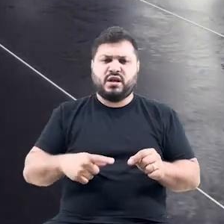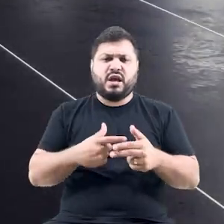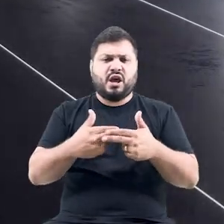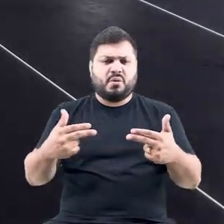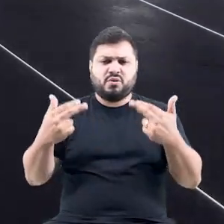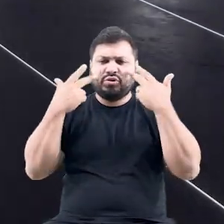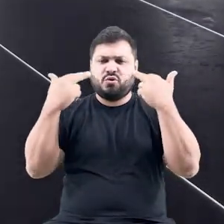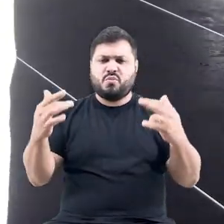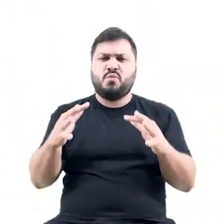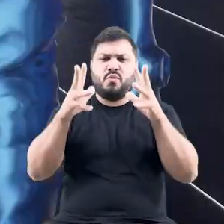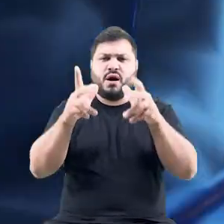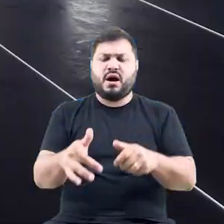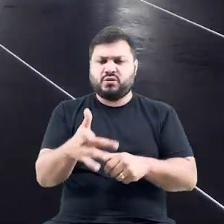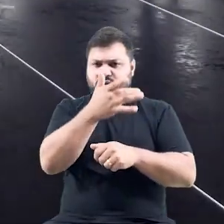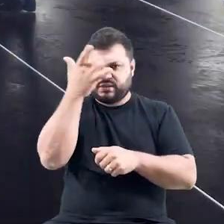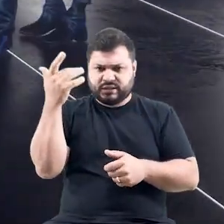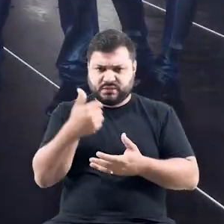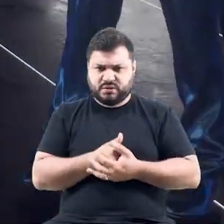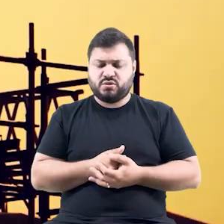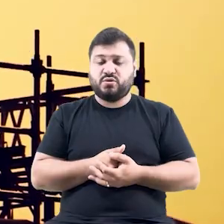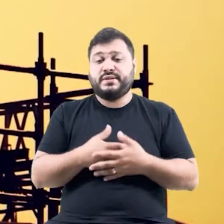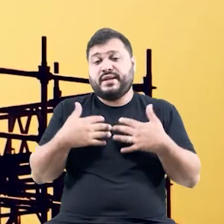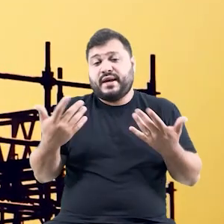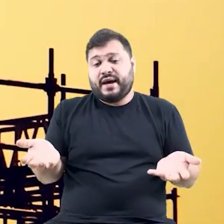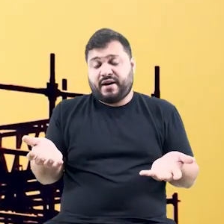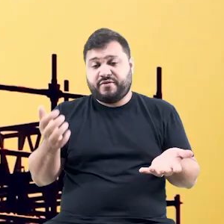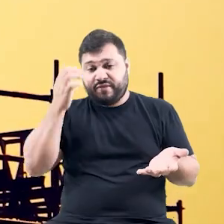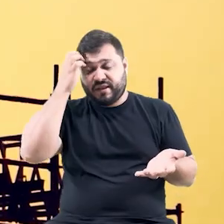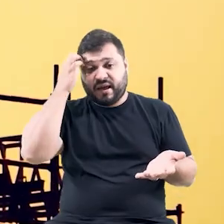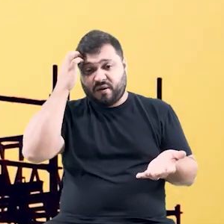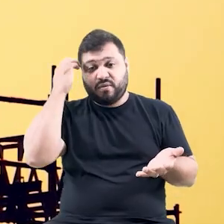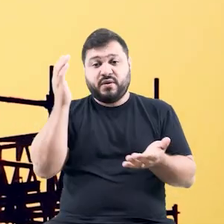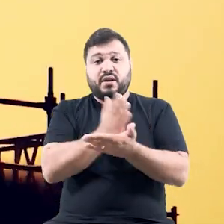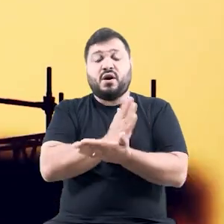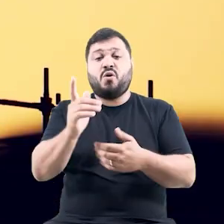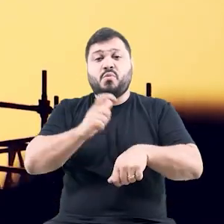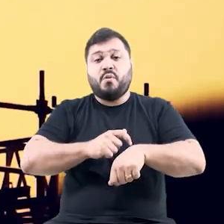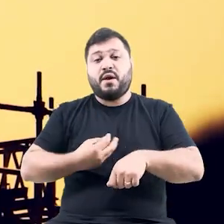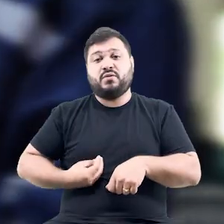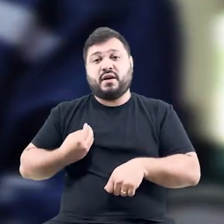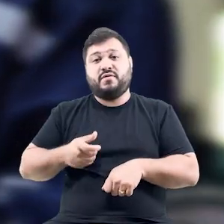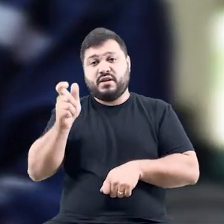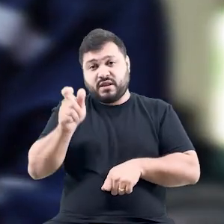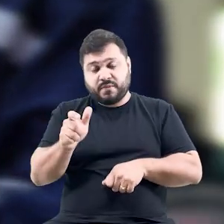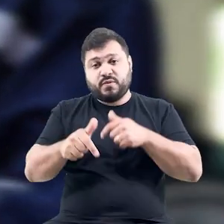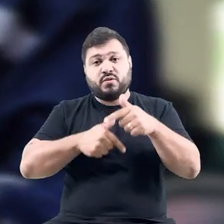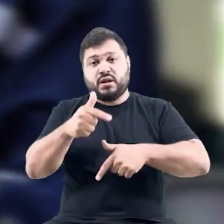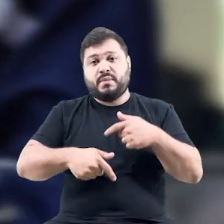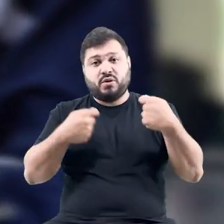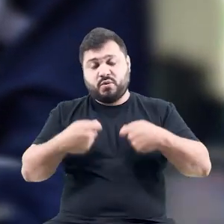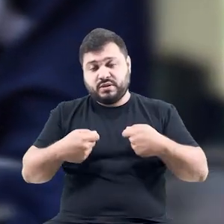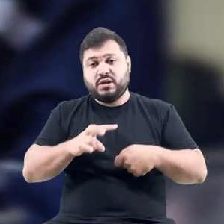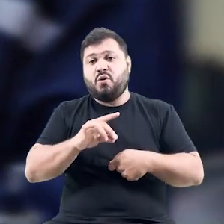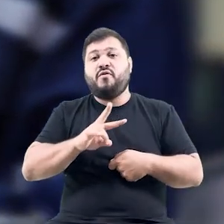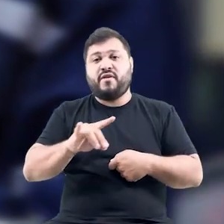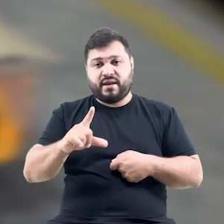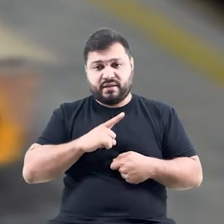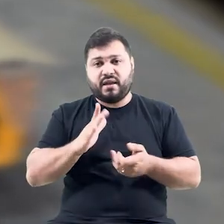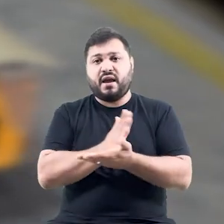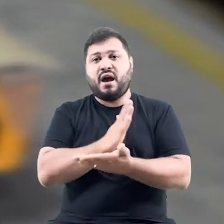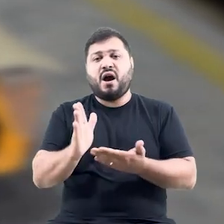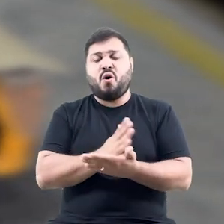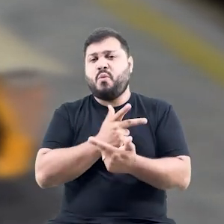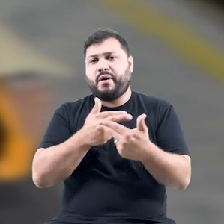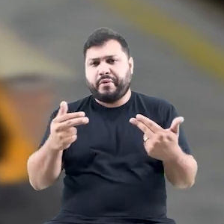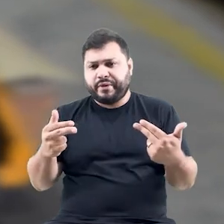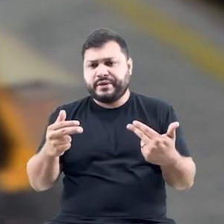é algo comum a todas as pessoas. Afinal, em algum momento da vida, o trabalhador teve ou terá